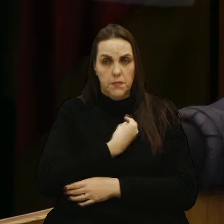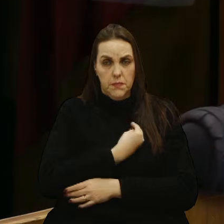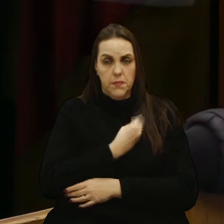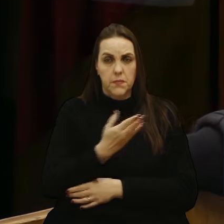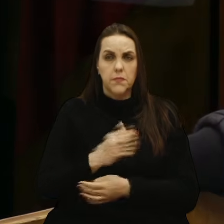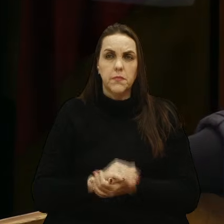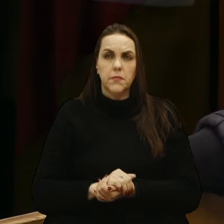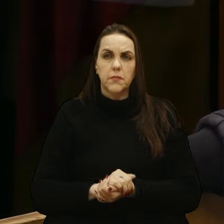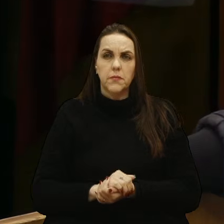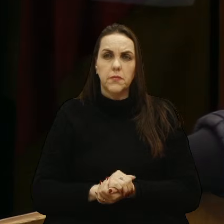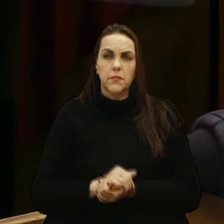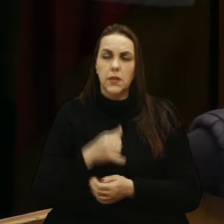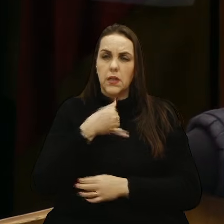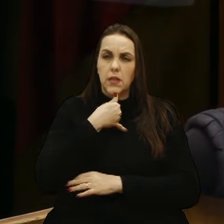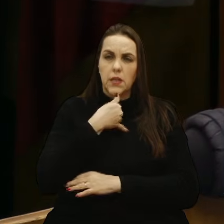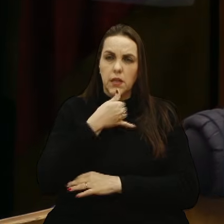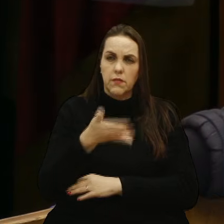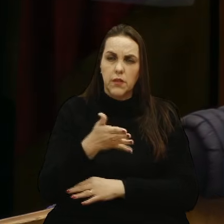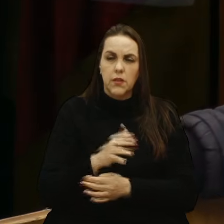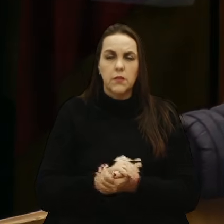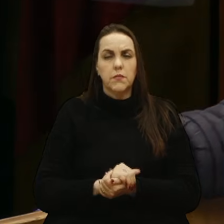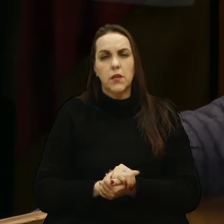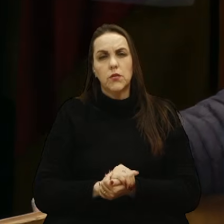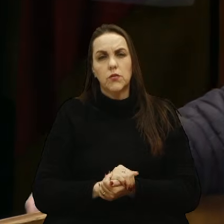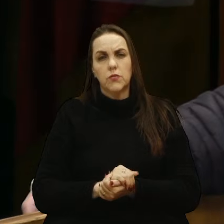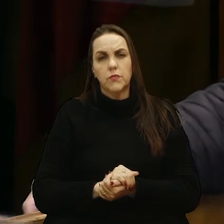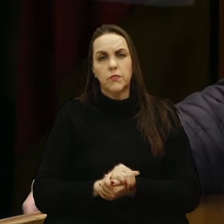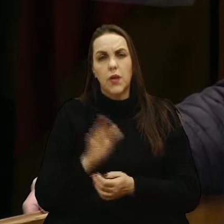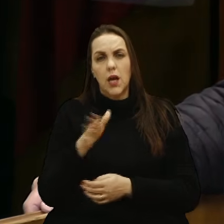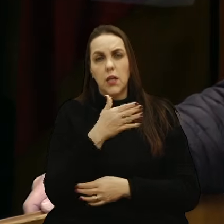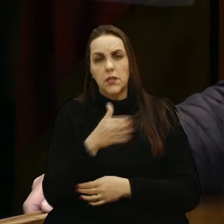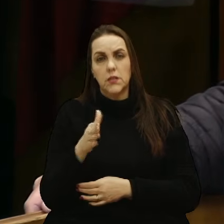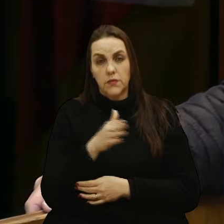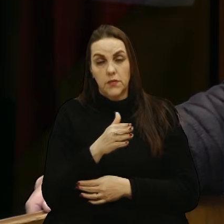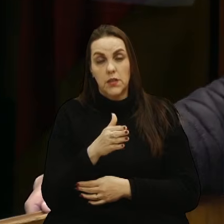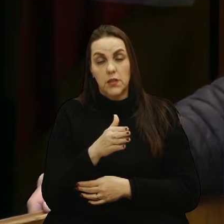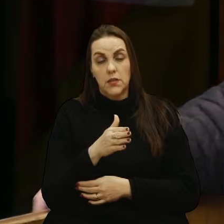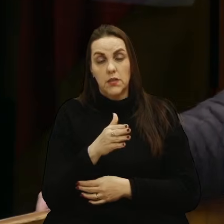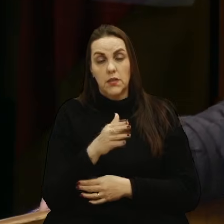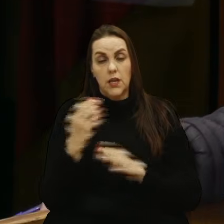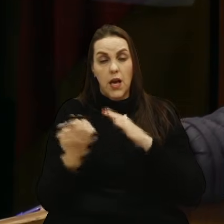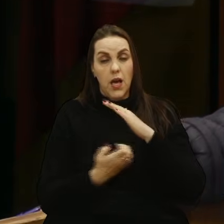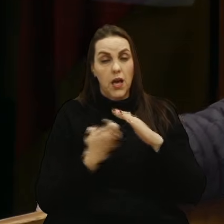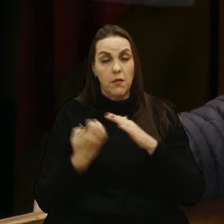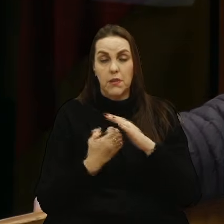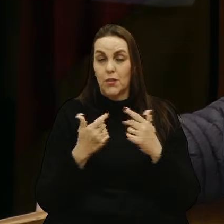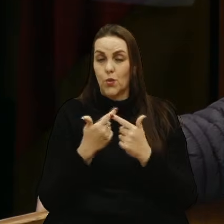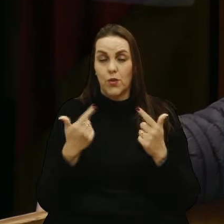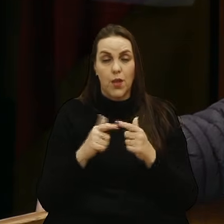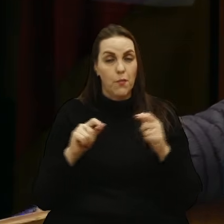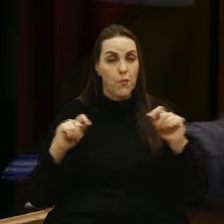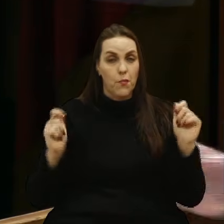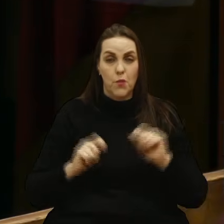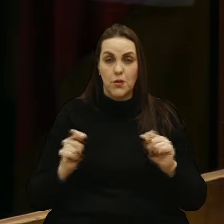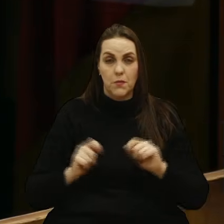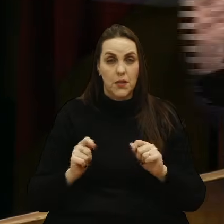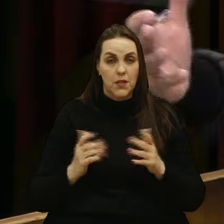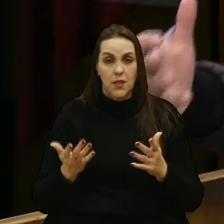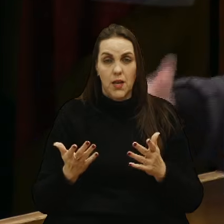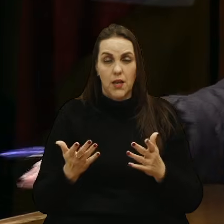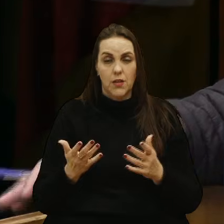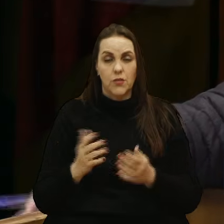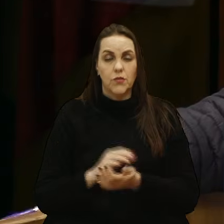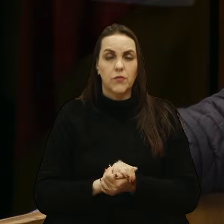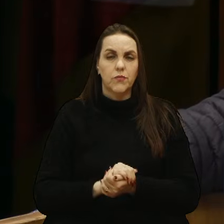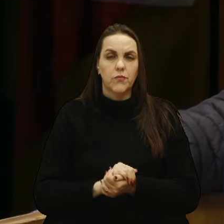que infelizmente às vezes a companhia não tem condições mais de